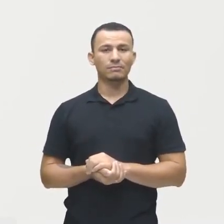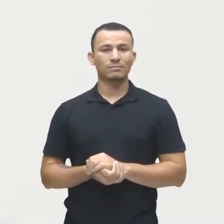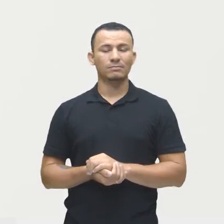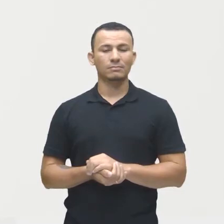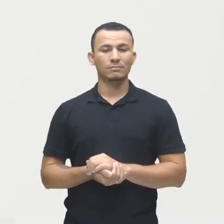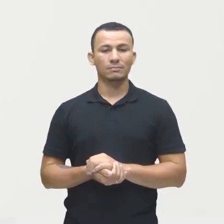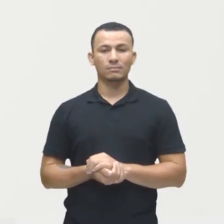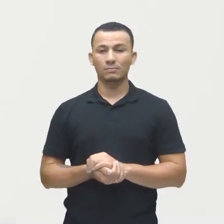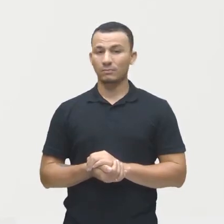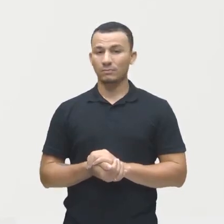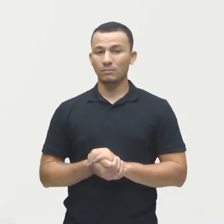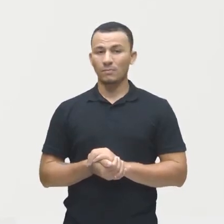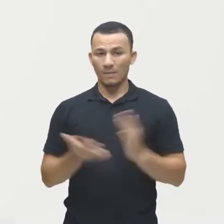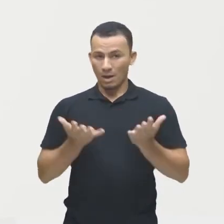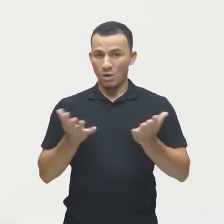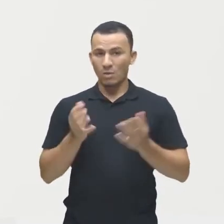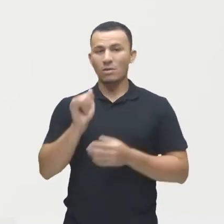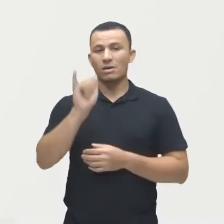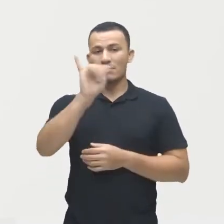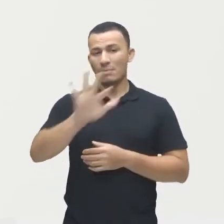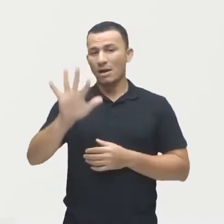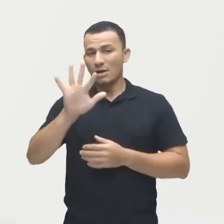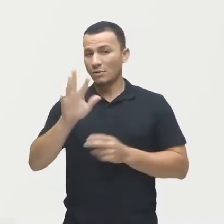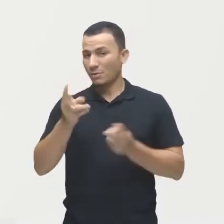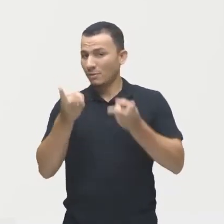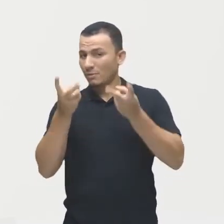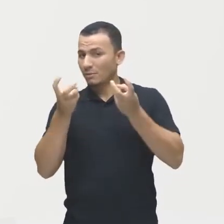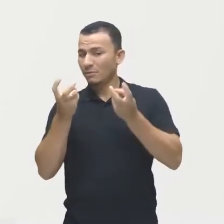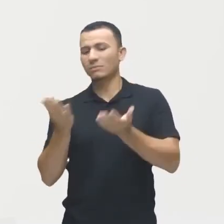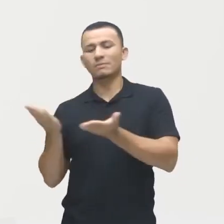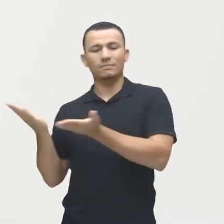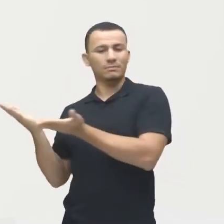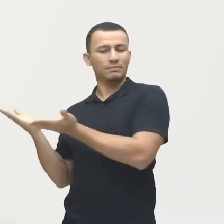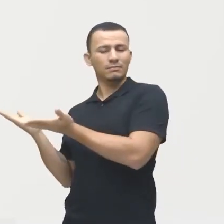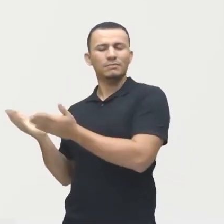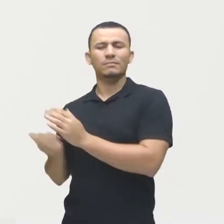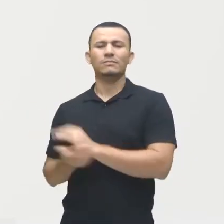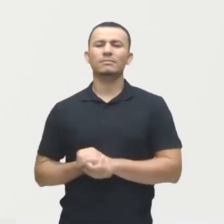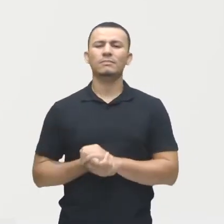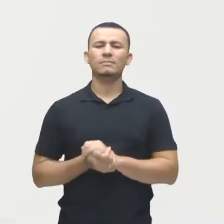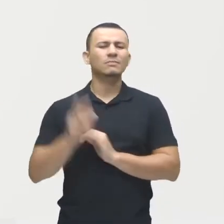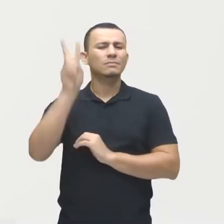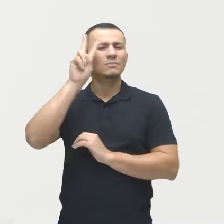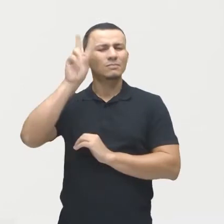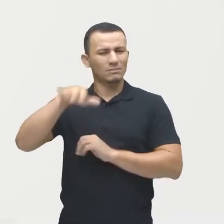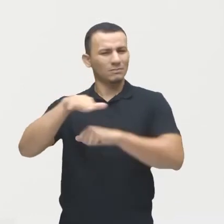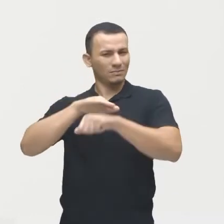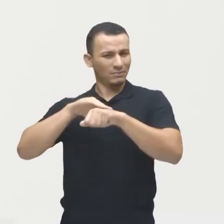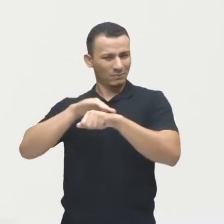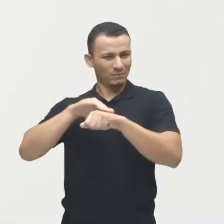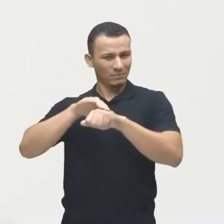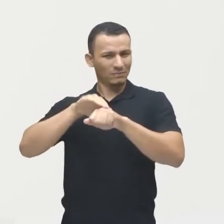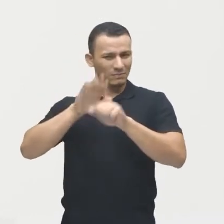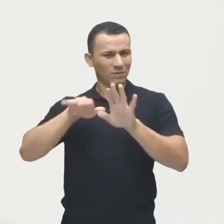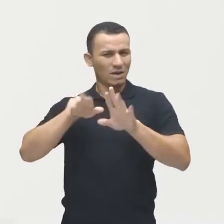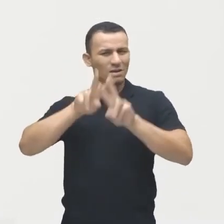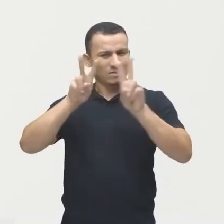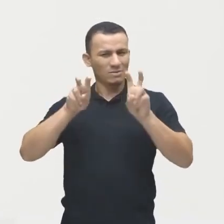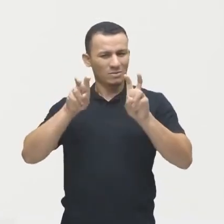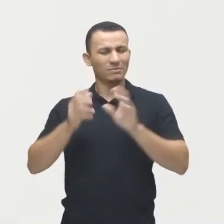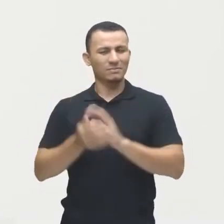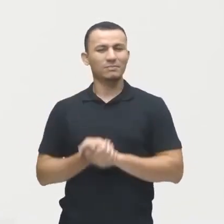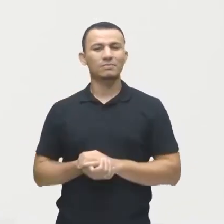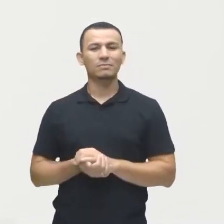Vamos observar mais uma imagem. Lembra que a gente conversou sobre isso e tal? Ali naquele momento a gente já